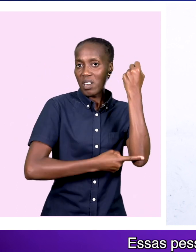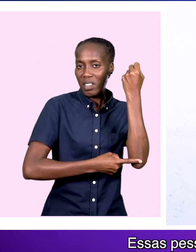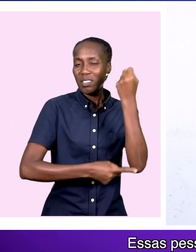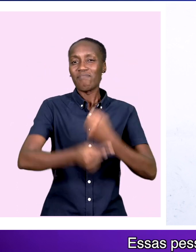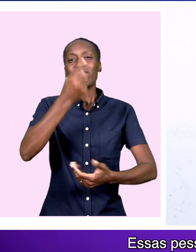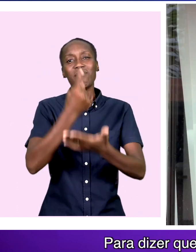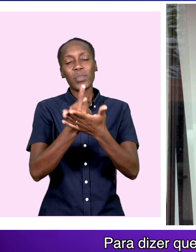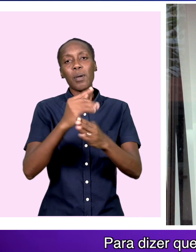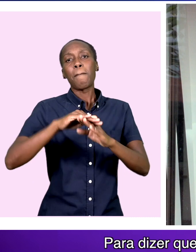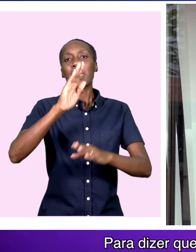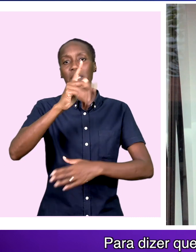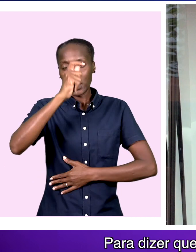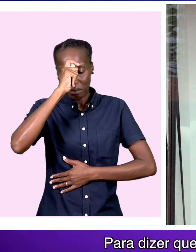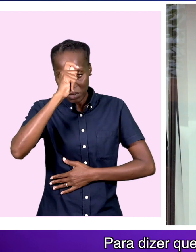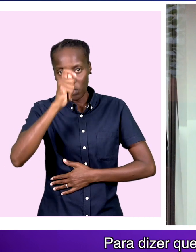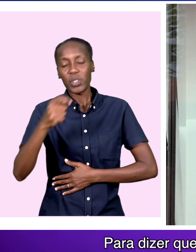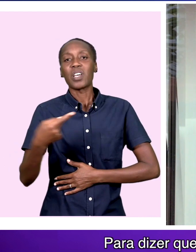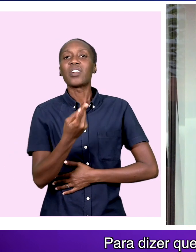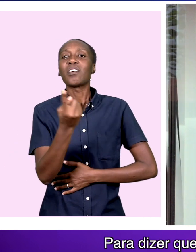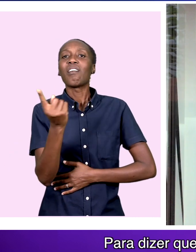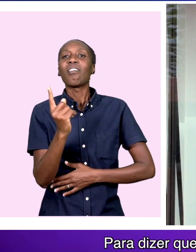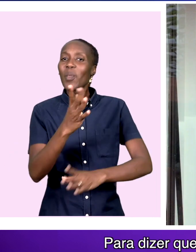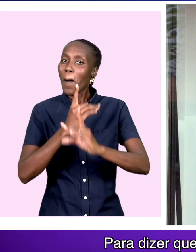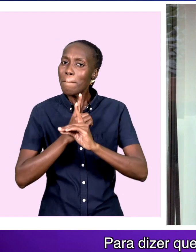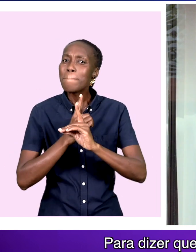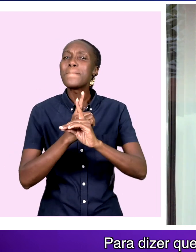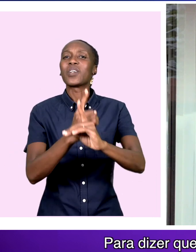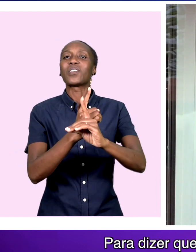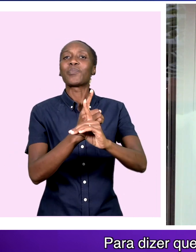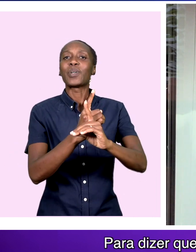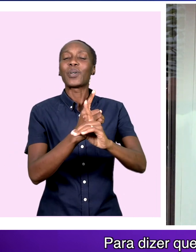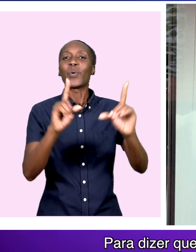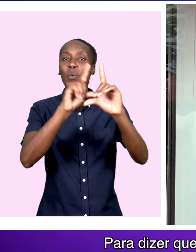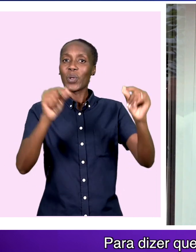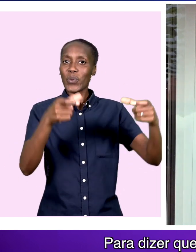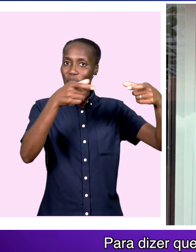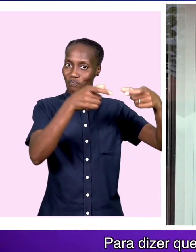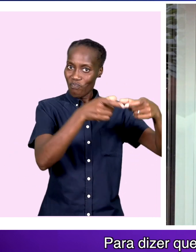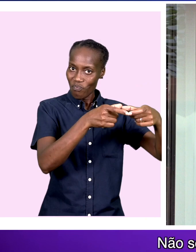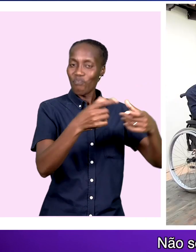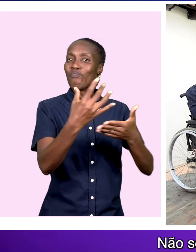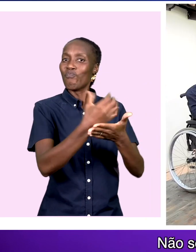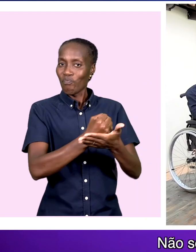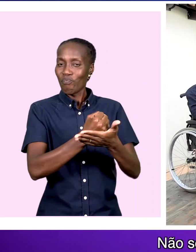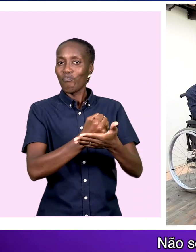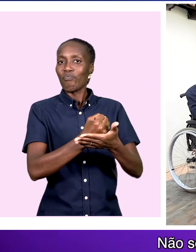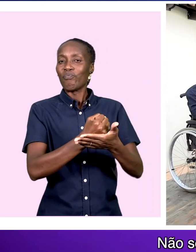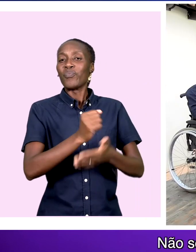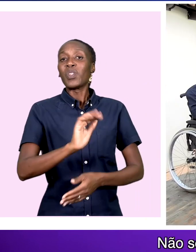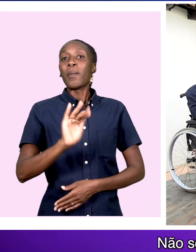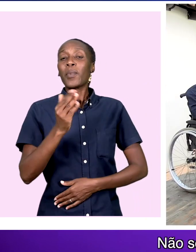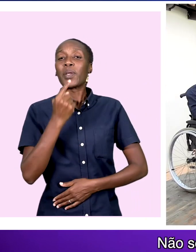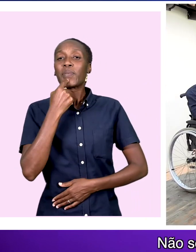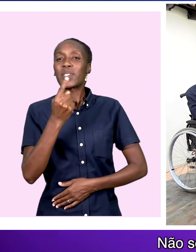recenseamento eleitoral. Para dizer que todos estão integrados neste processo. Não se exclui a